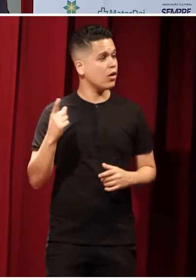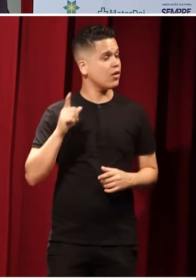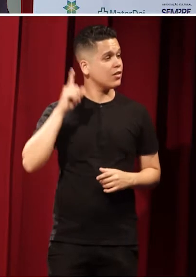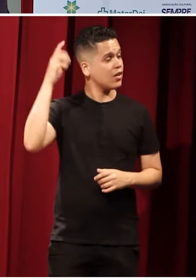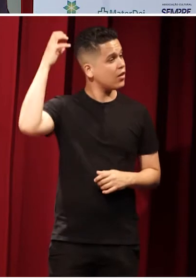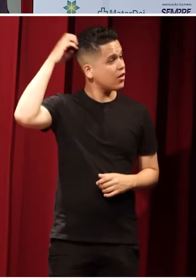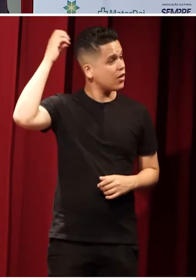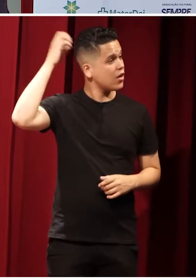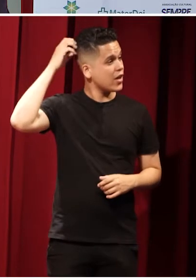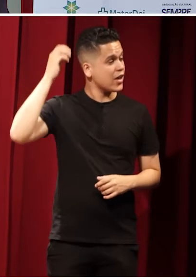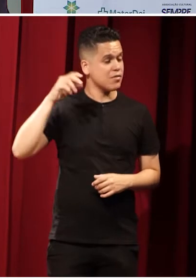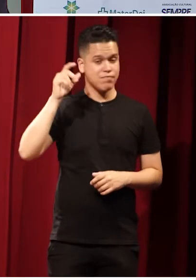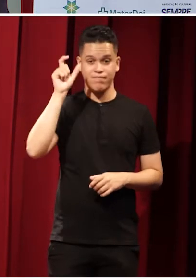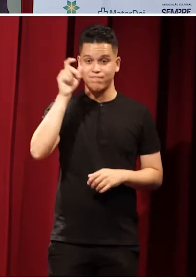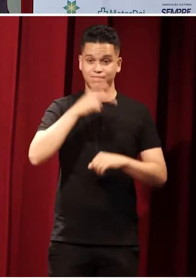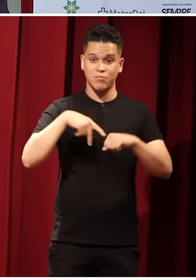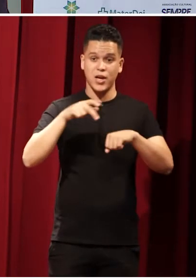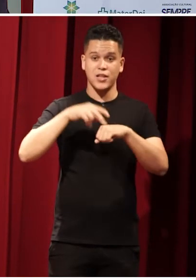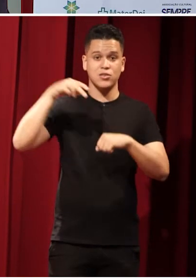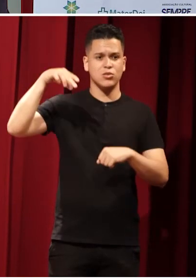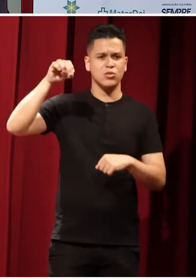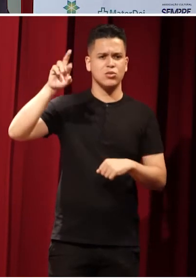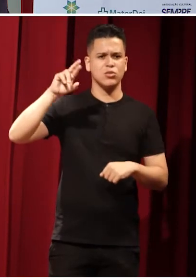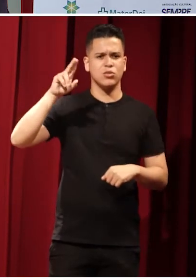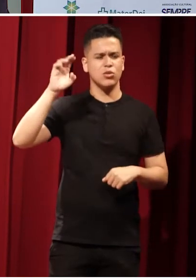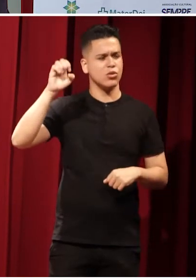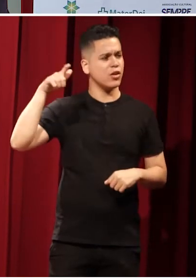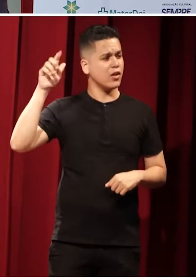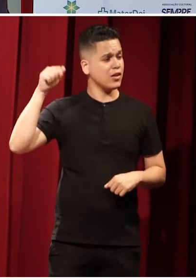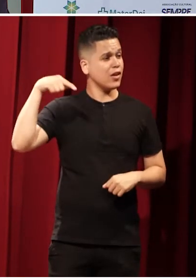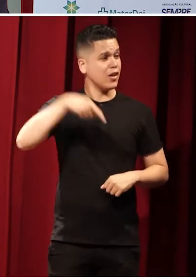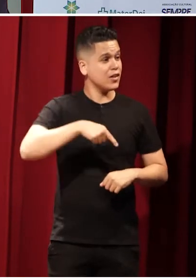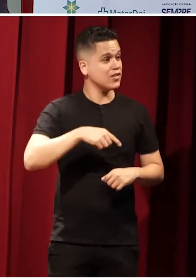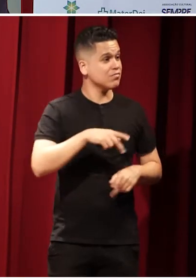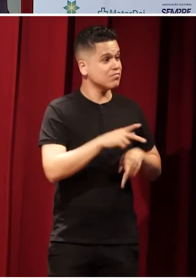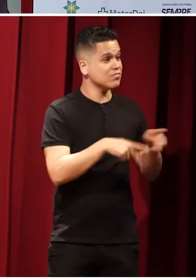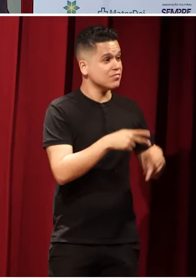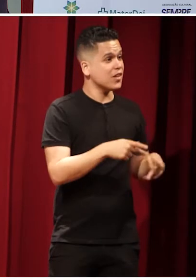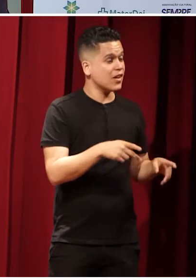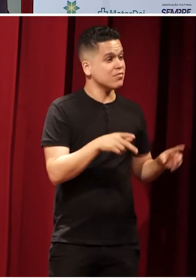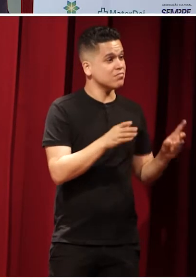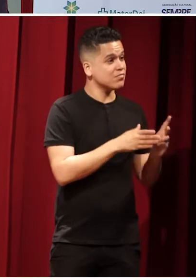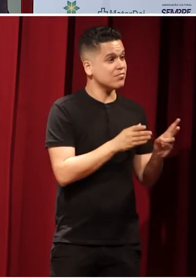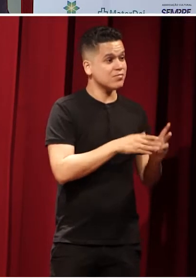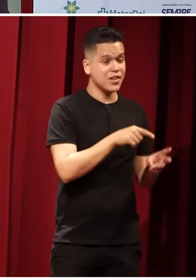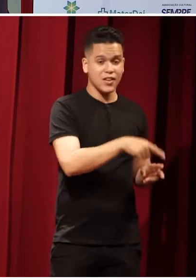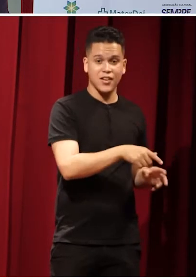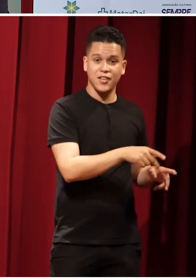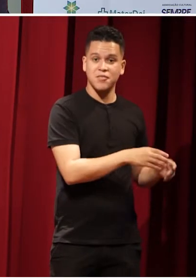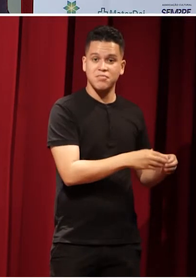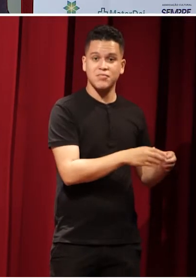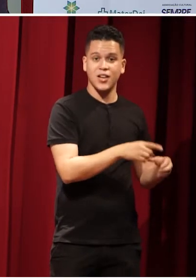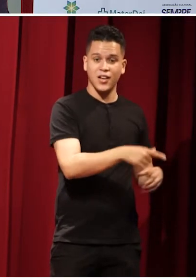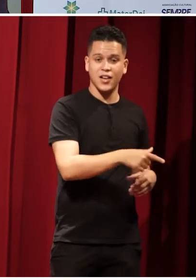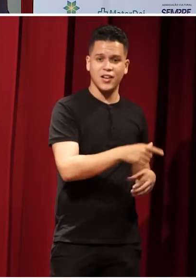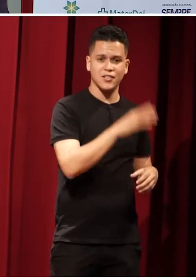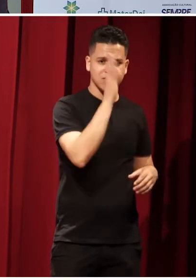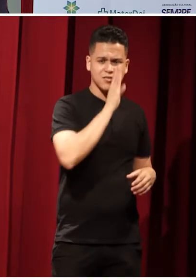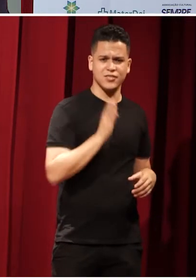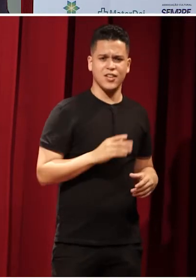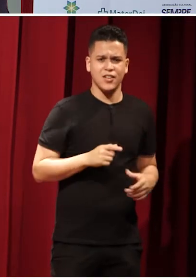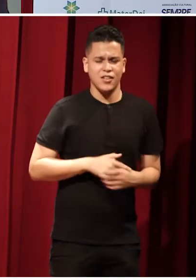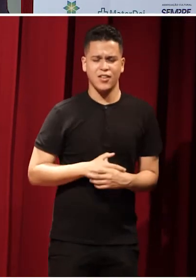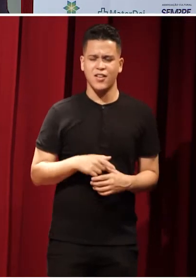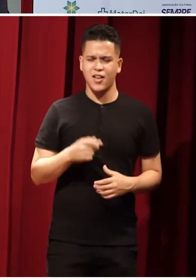Noruega está numa aldeia Yanomami. O que o rei da Noruega está fazendo na aldeia Yanomami? Não é óbvio, Bial, o que ele